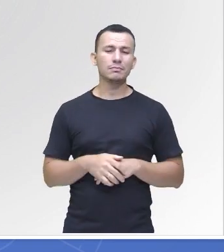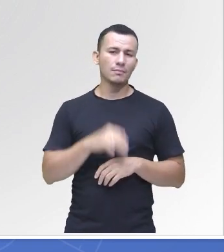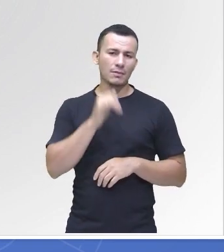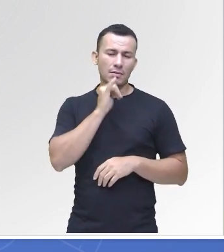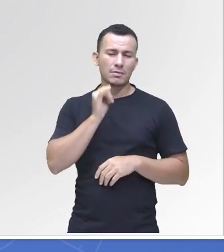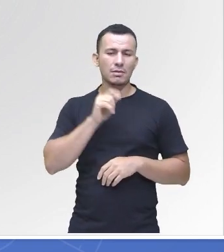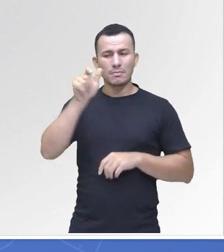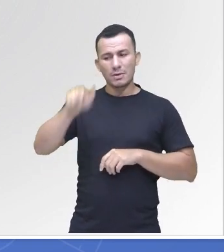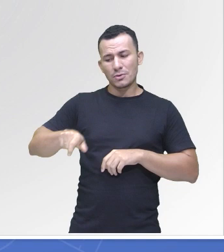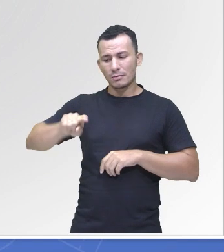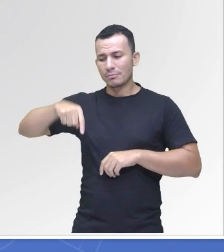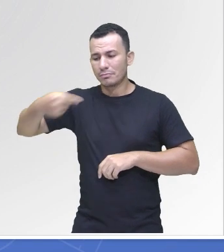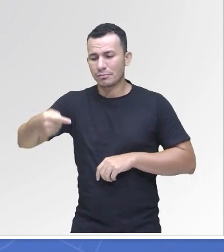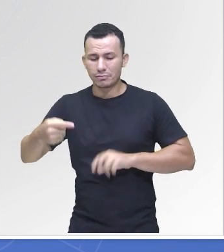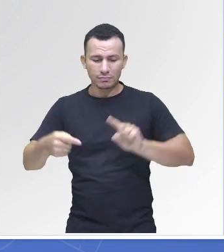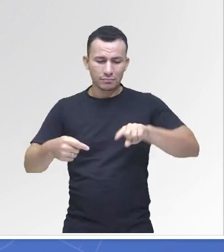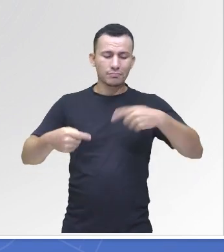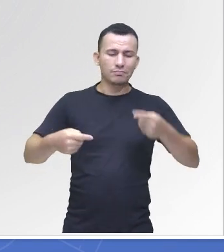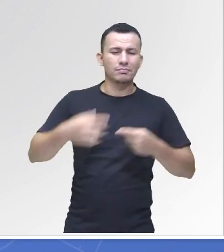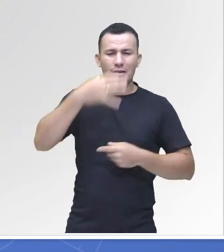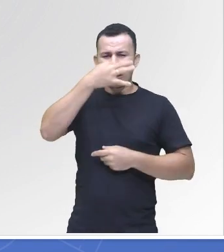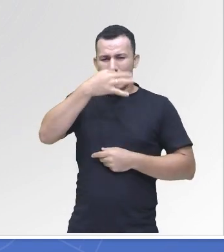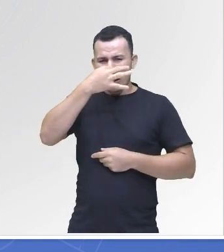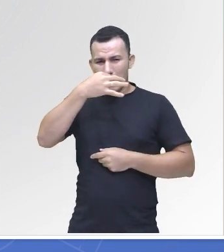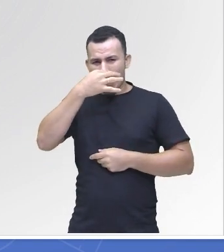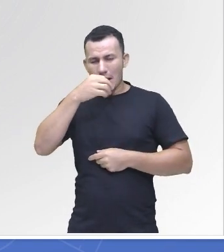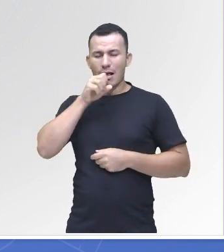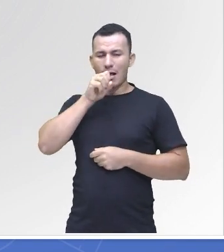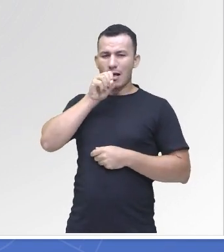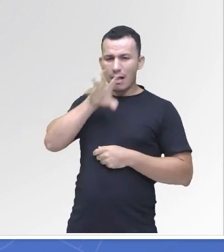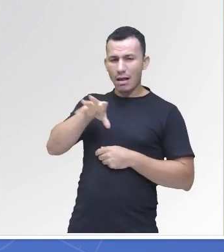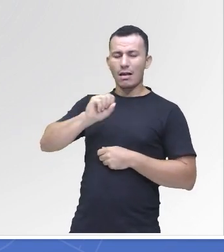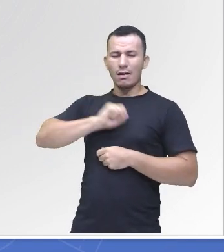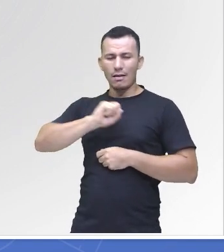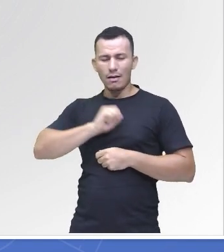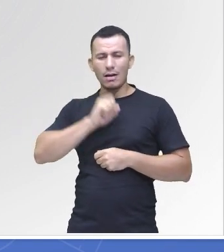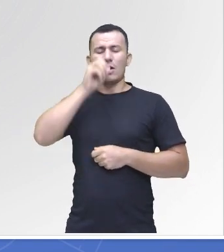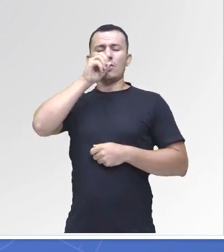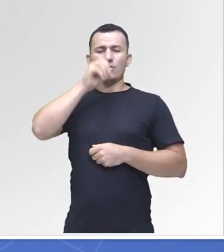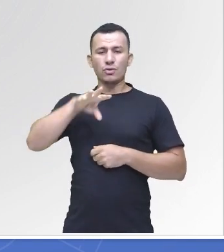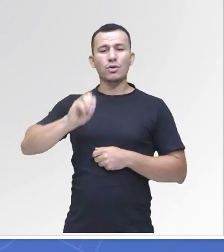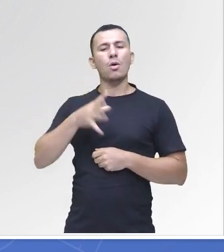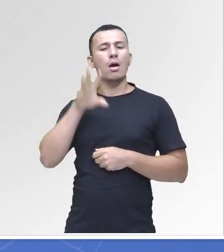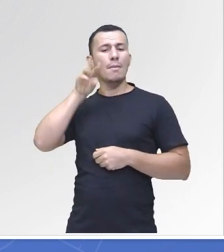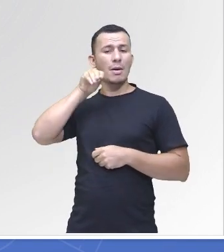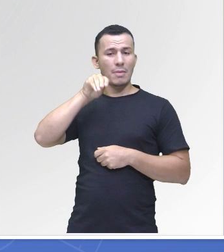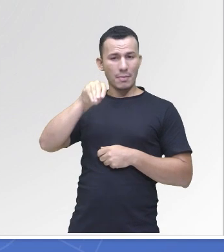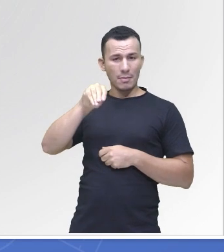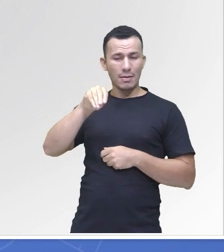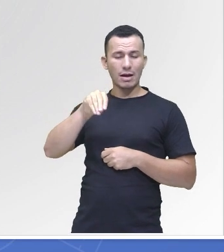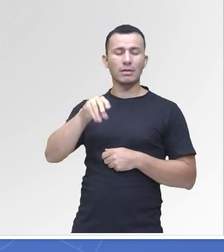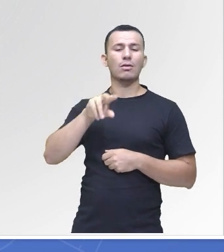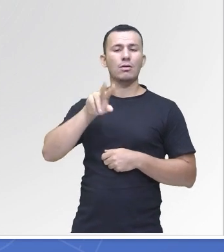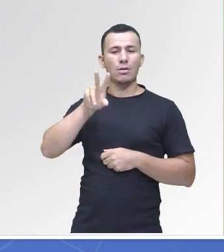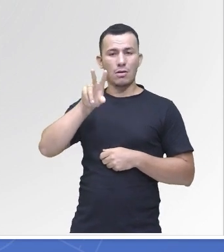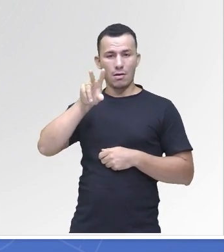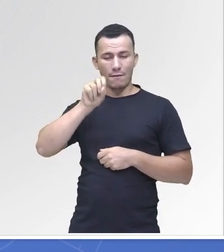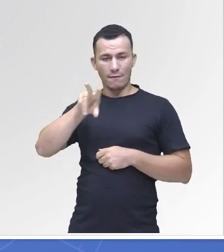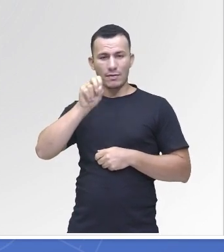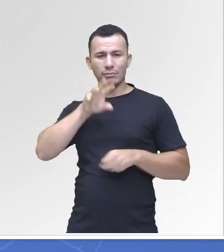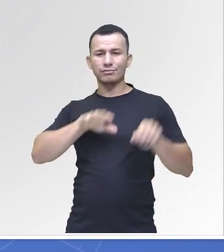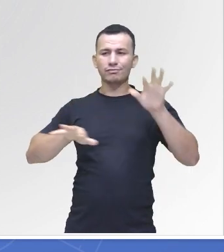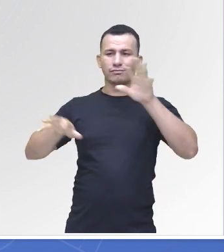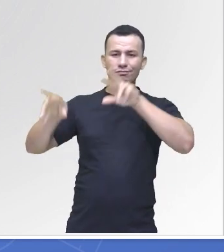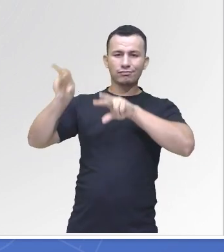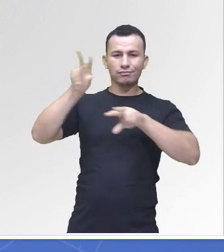para pessoa, com secreções nasais, expelidas ao tossir, espirrar ou falar, tá bom? Então o vírus está presente